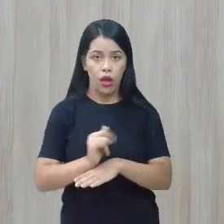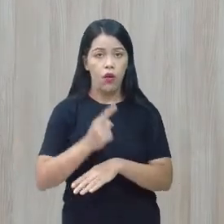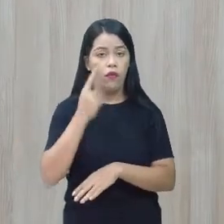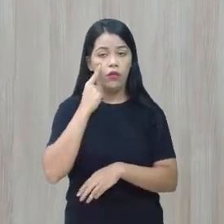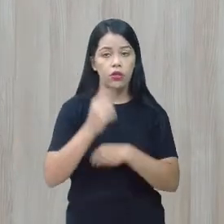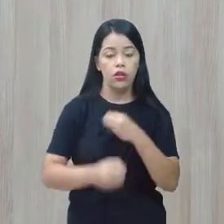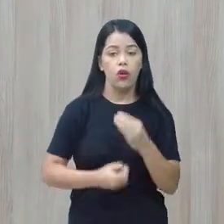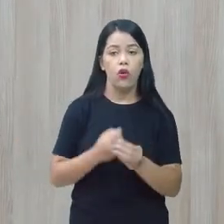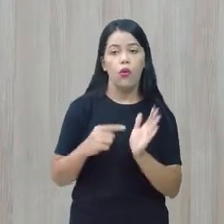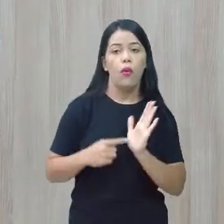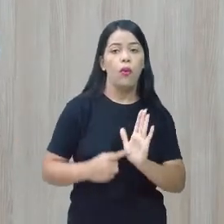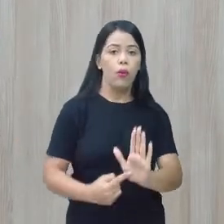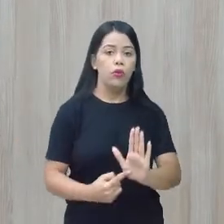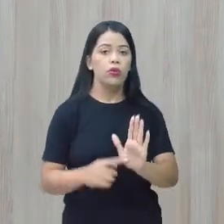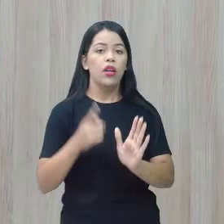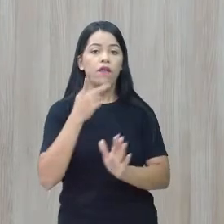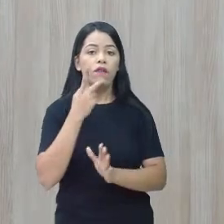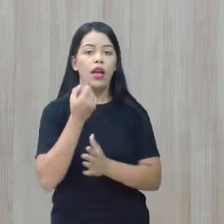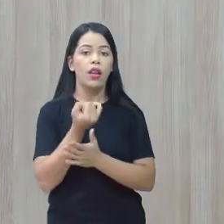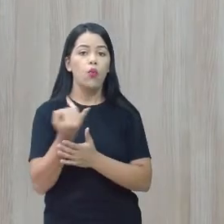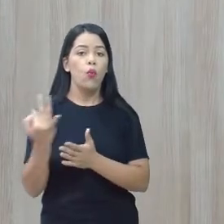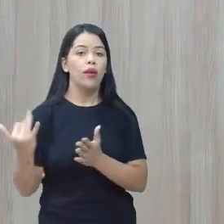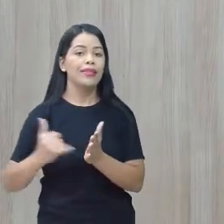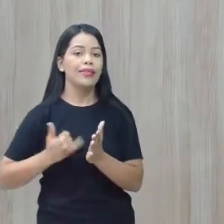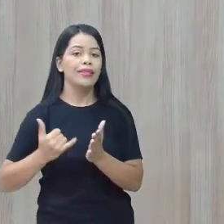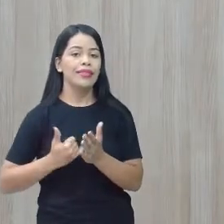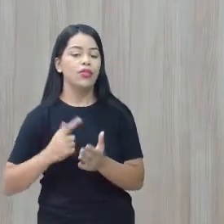nosso canal e mencionei a quantidade de inscritos.